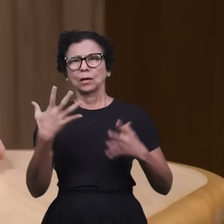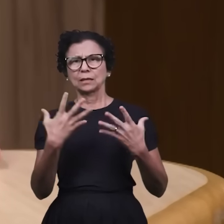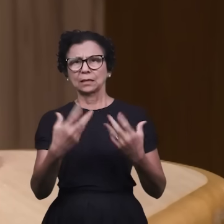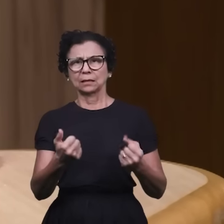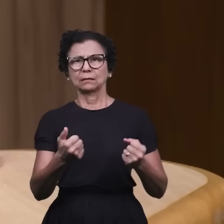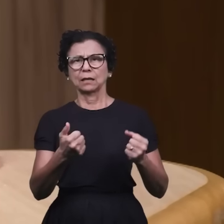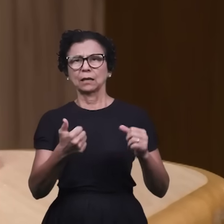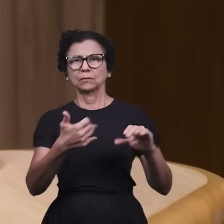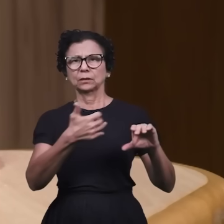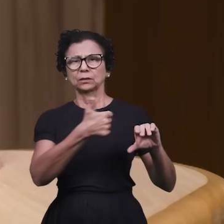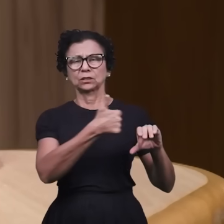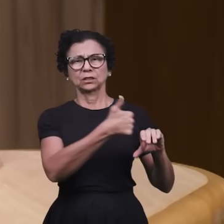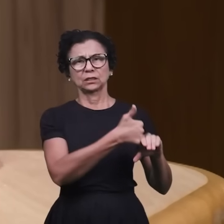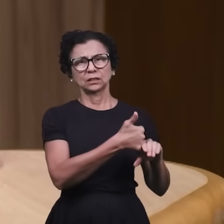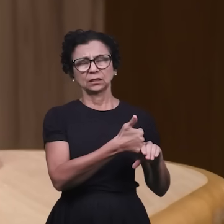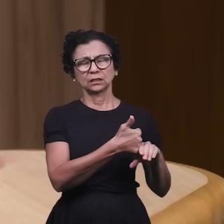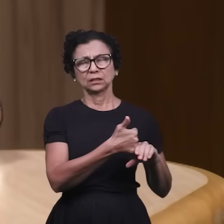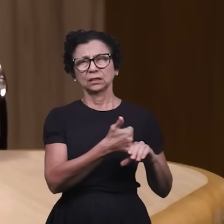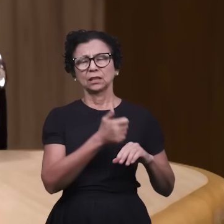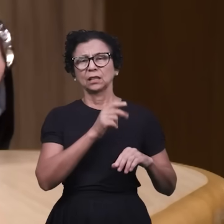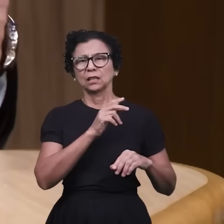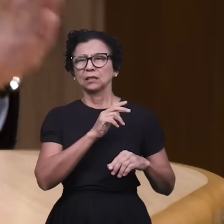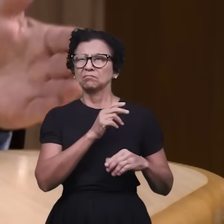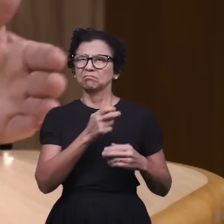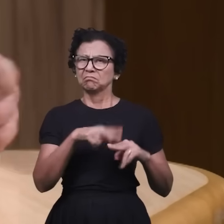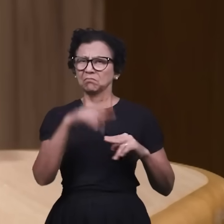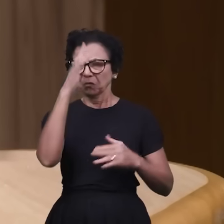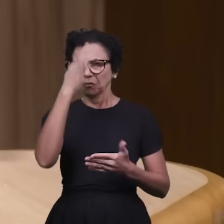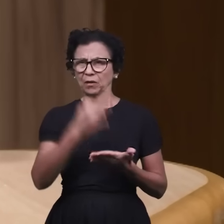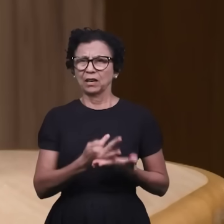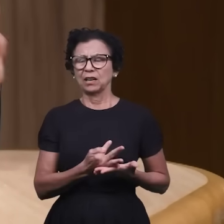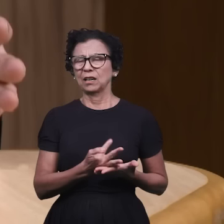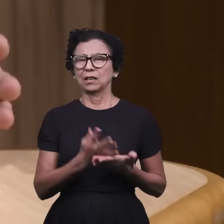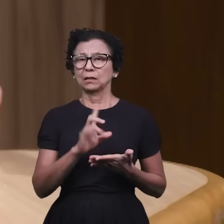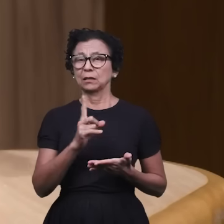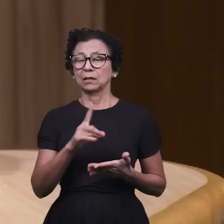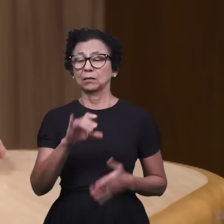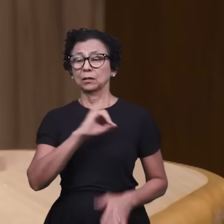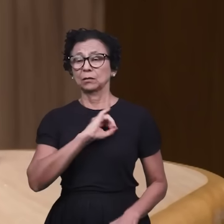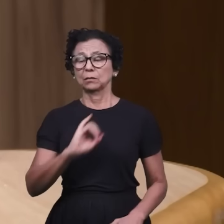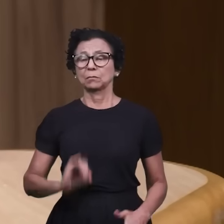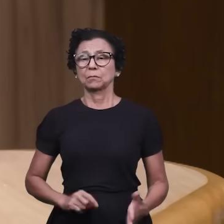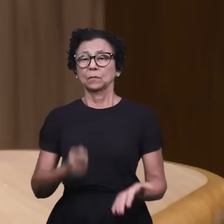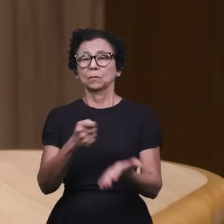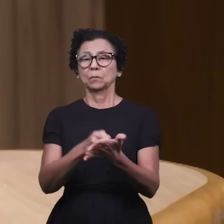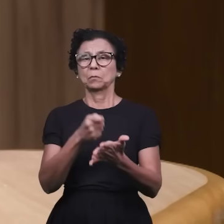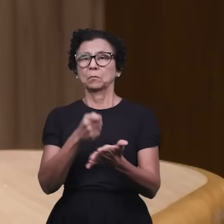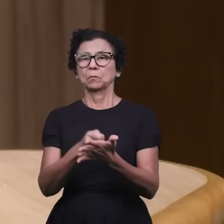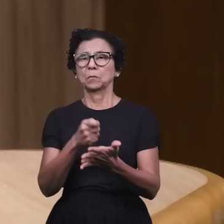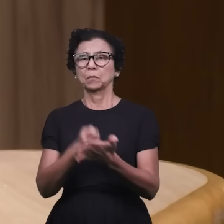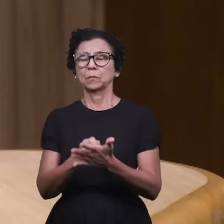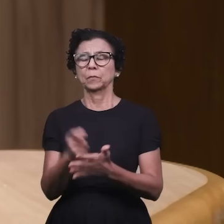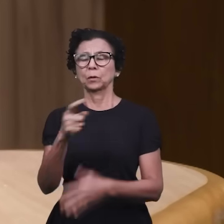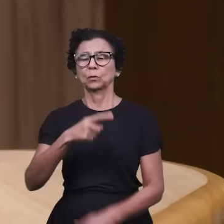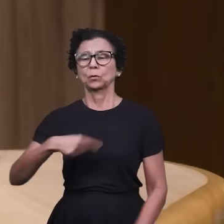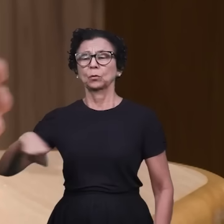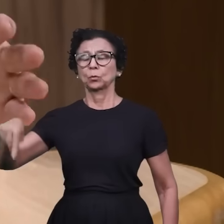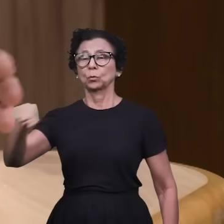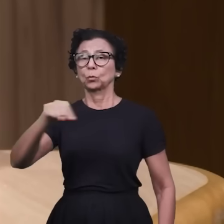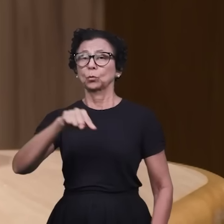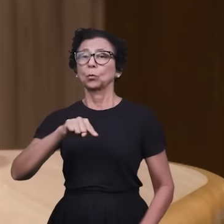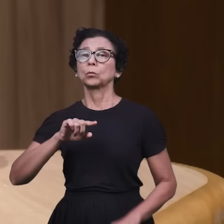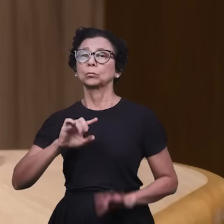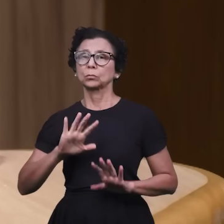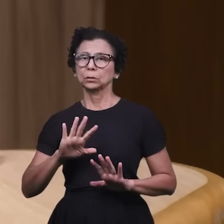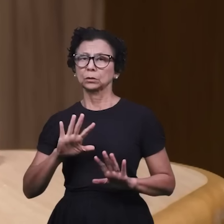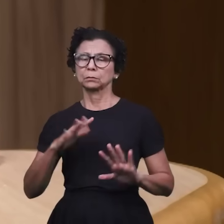fé, mas eram cristãs porque o Império exigia que todos fossem cristãos. É